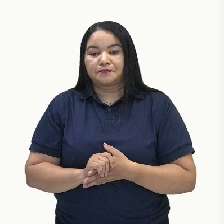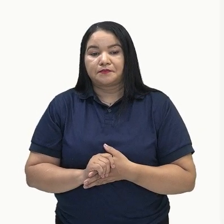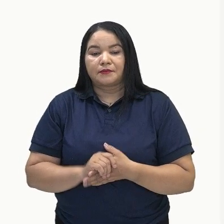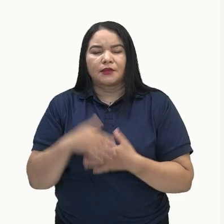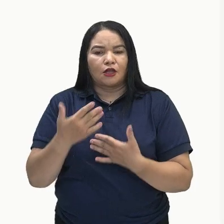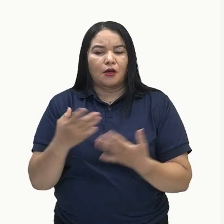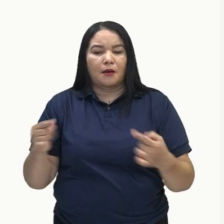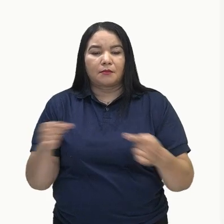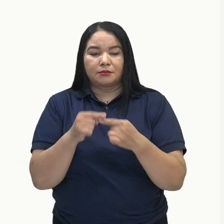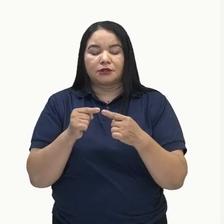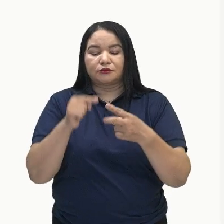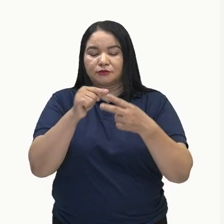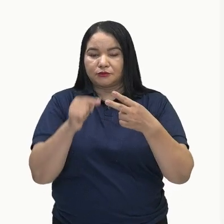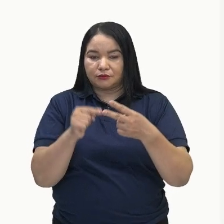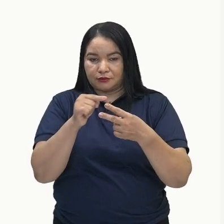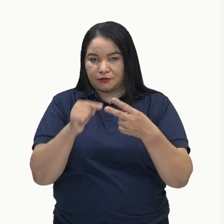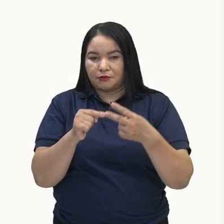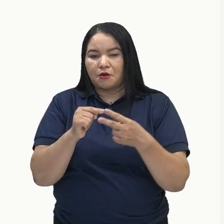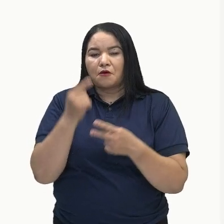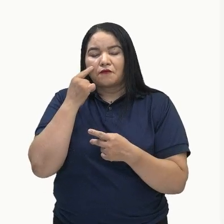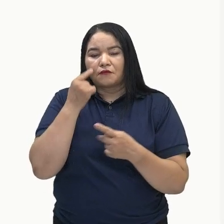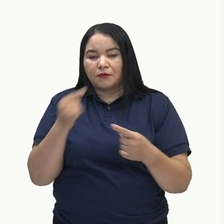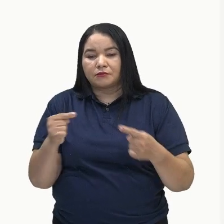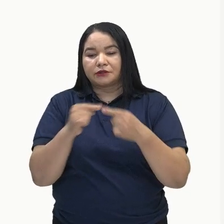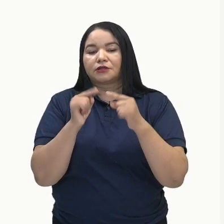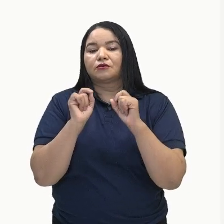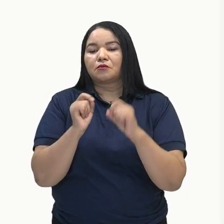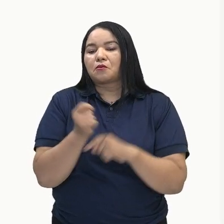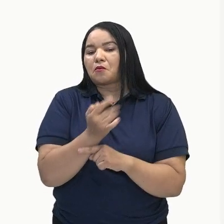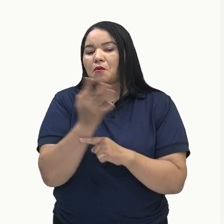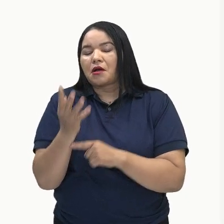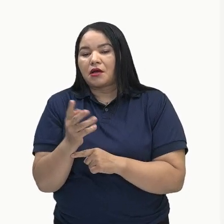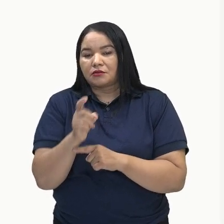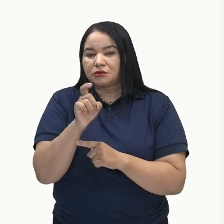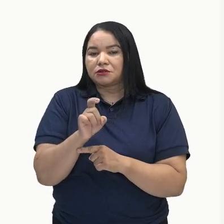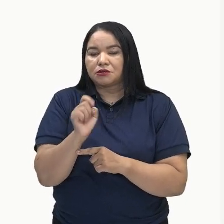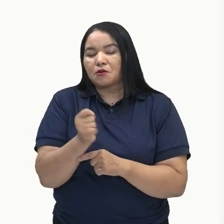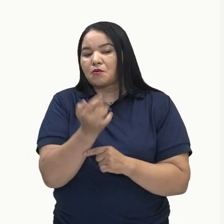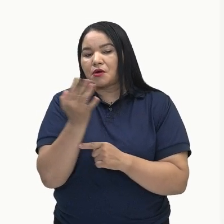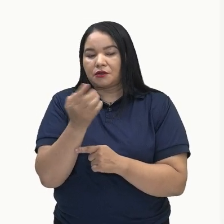aplicar o Teorema de Pitágoras e determinar aqui o valor desse x? Vem aqui comigo.